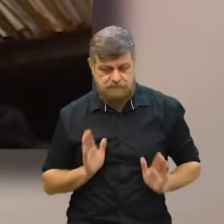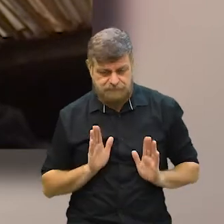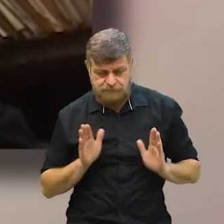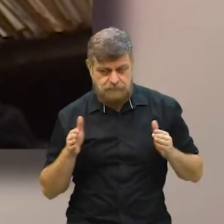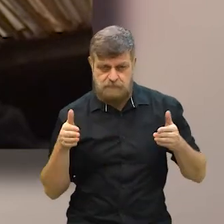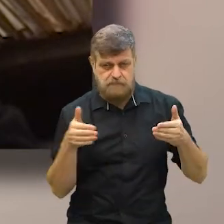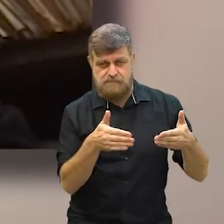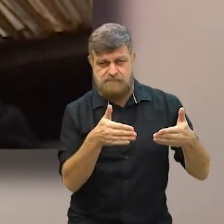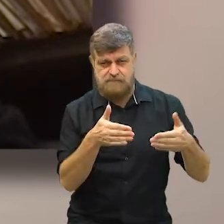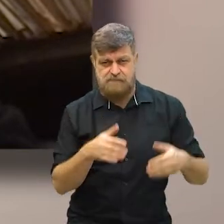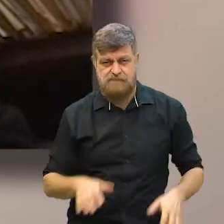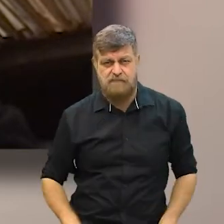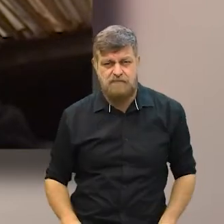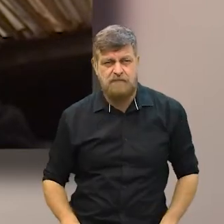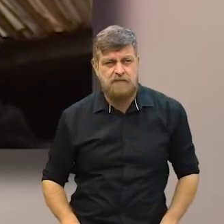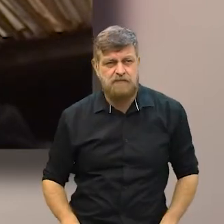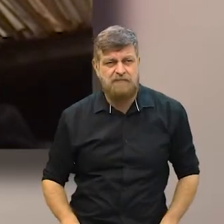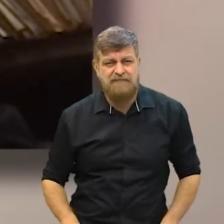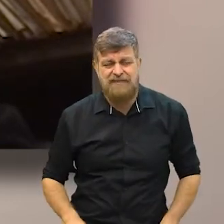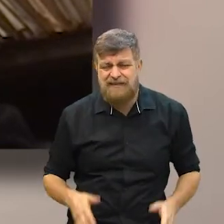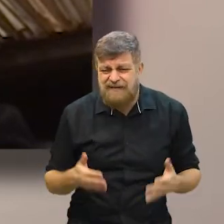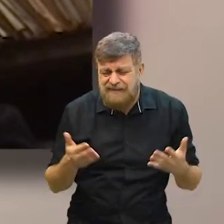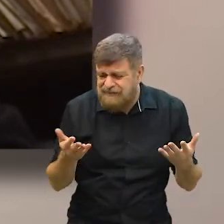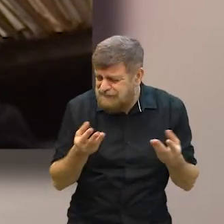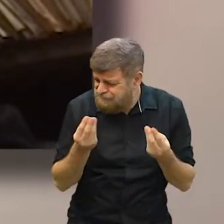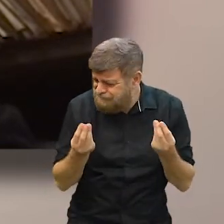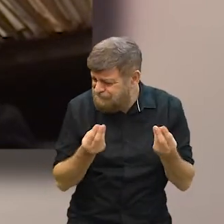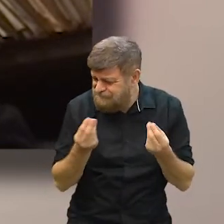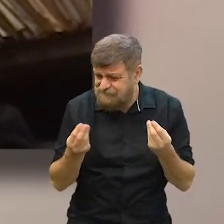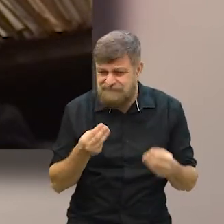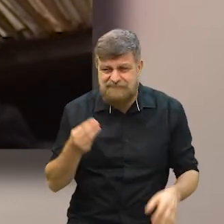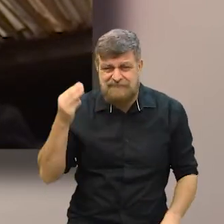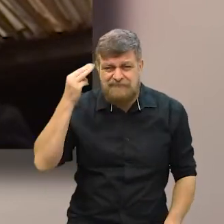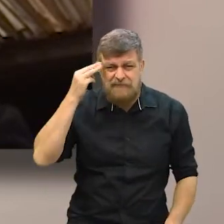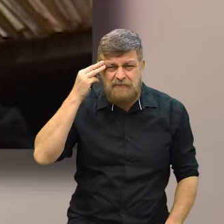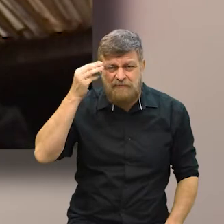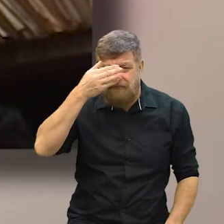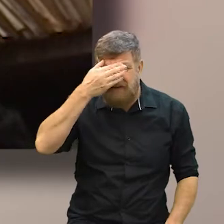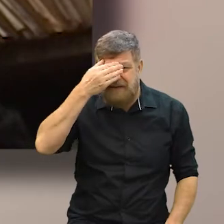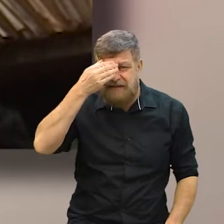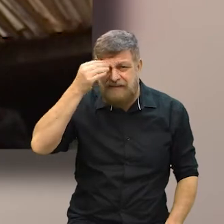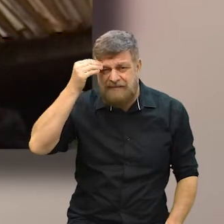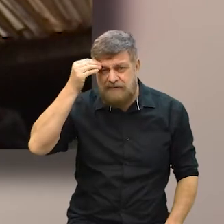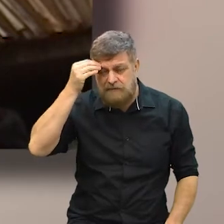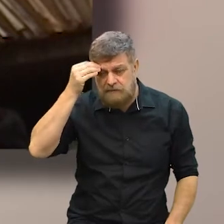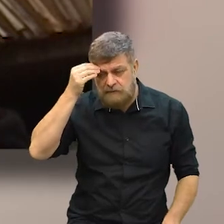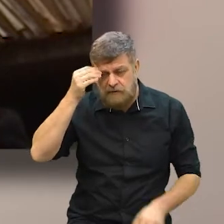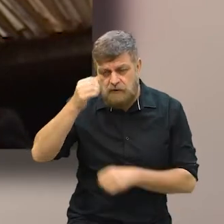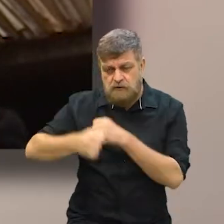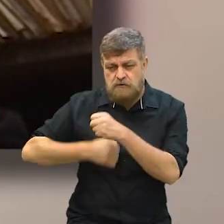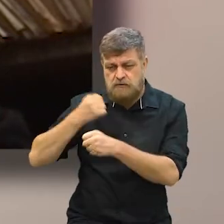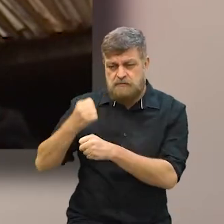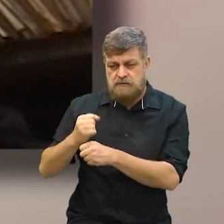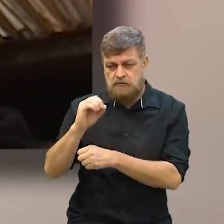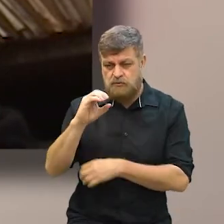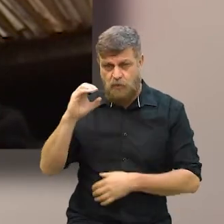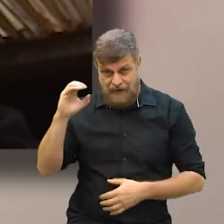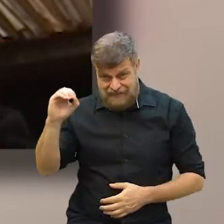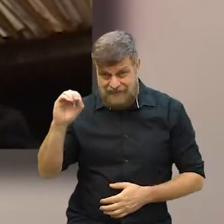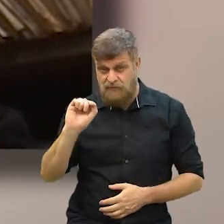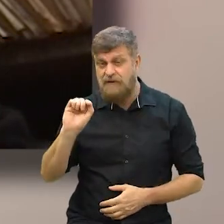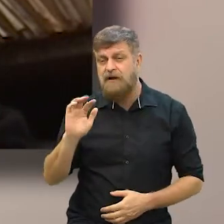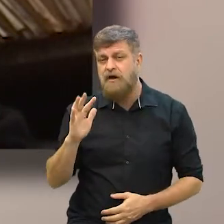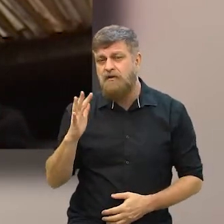especialmente, por sinal, que a memória vai ficando curta, mas nos anos 80